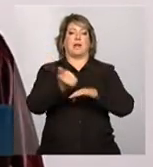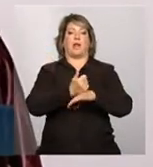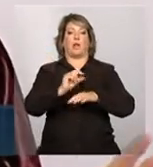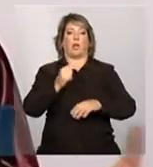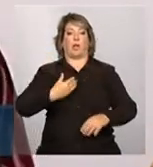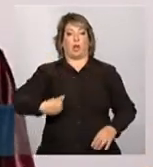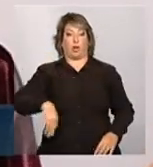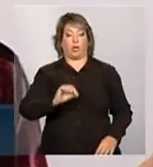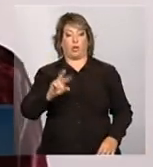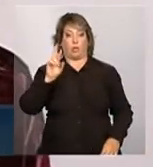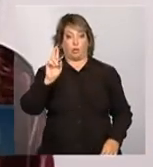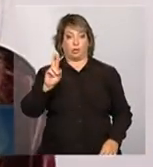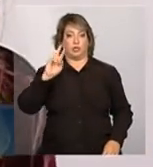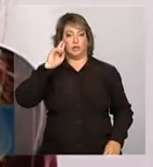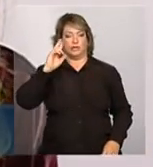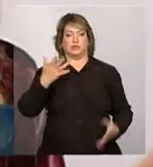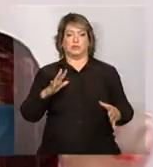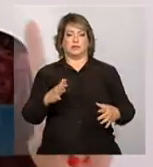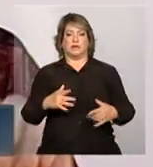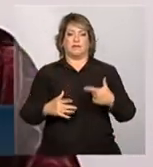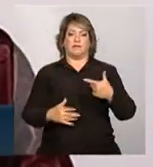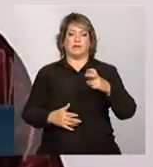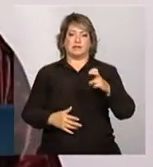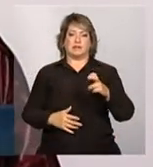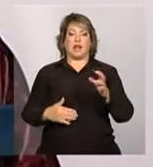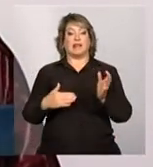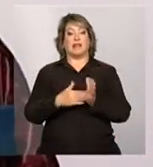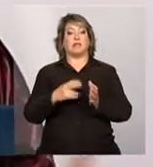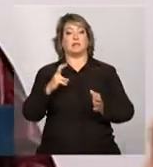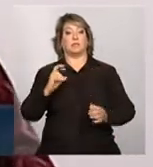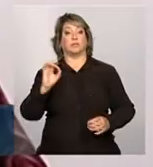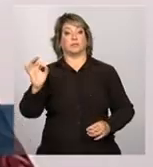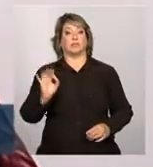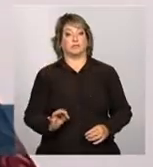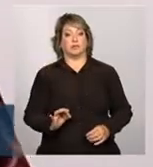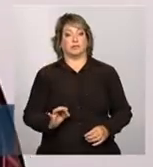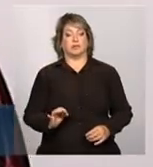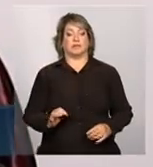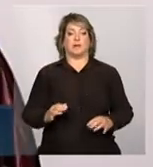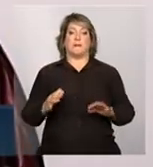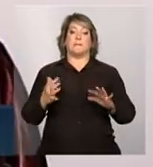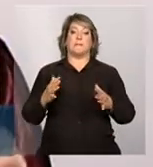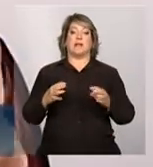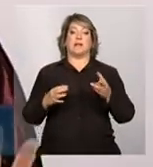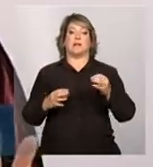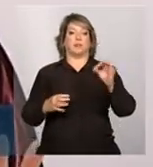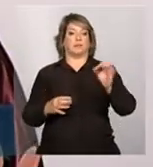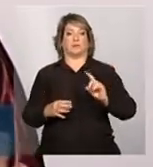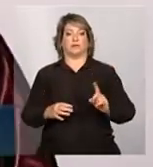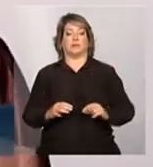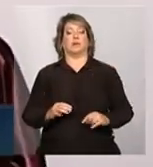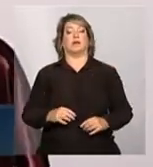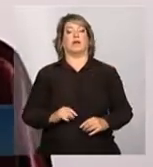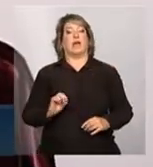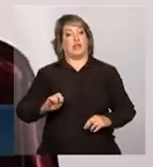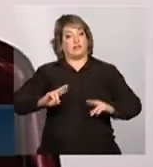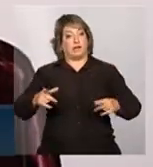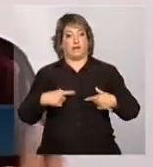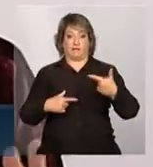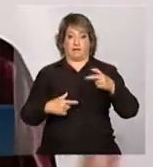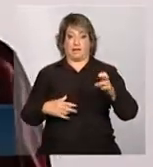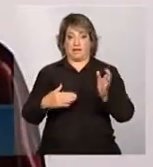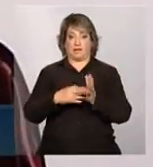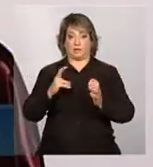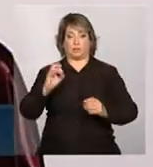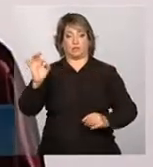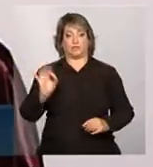onde a representação gira em torno de 25% a 50%, não é? Em média, em 30%. Aí, gente, não tem mágica. Não